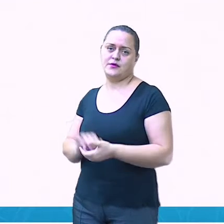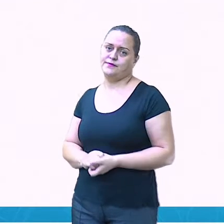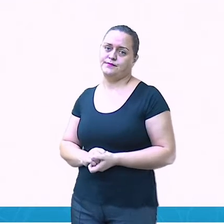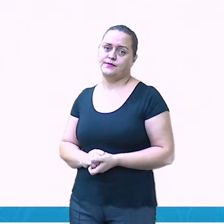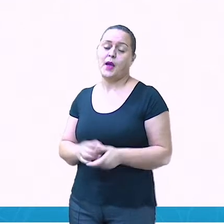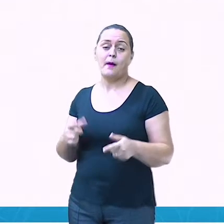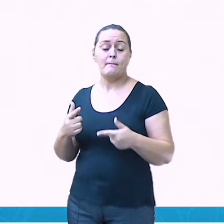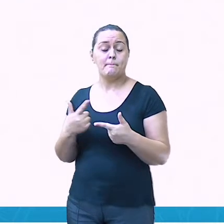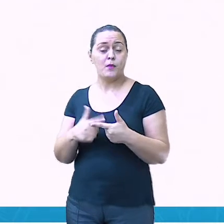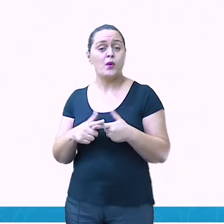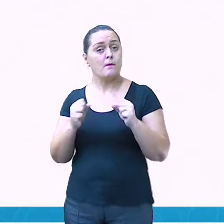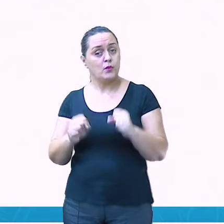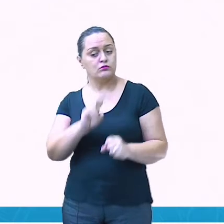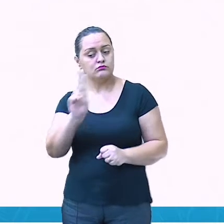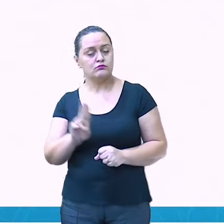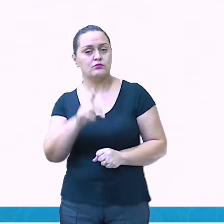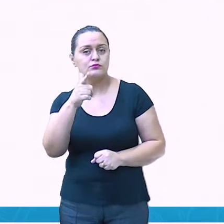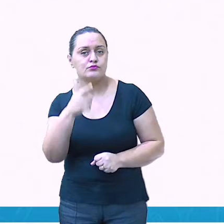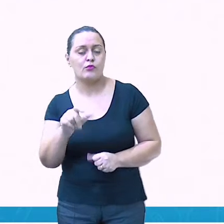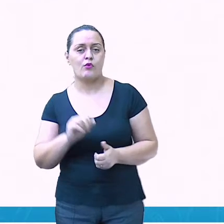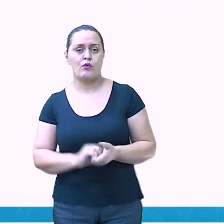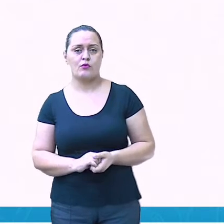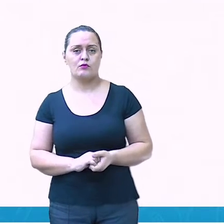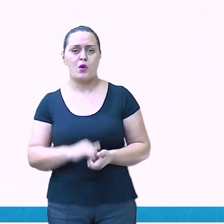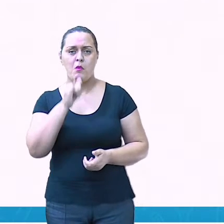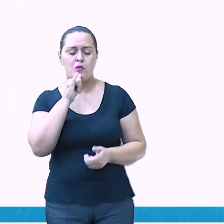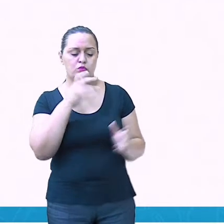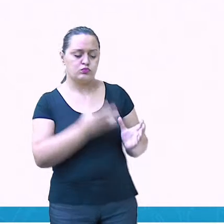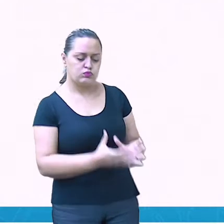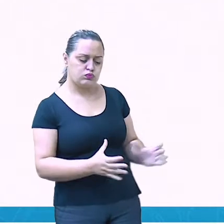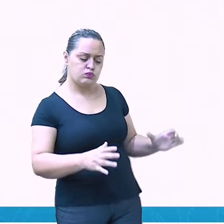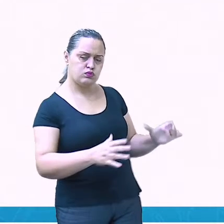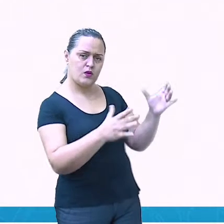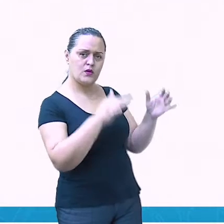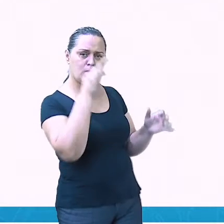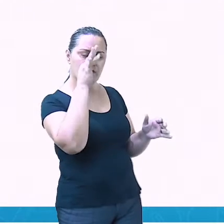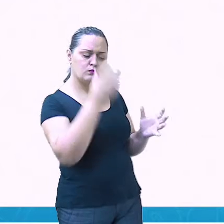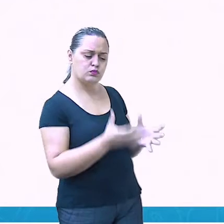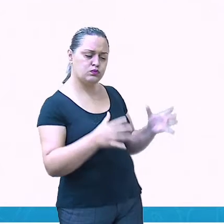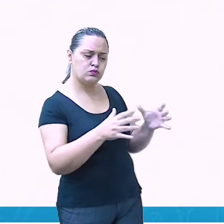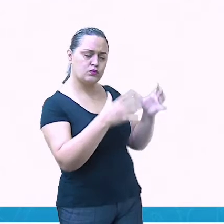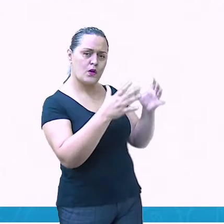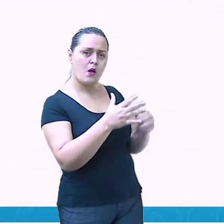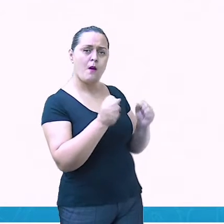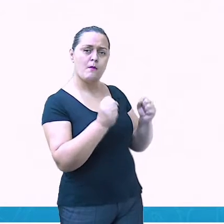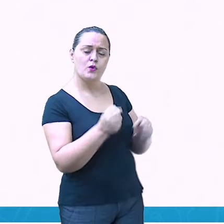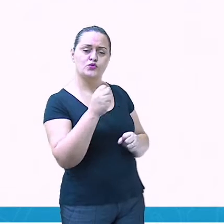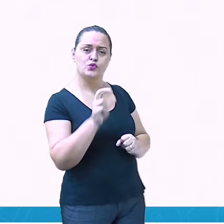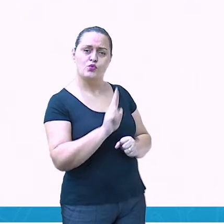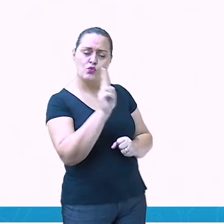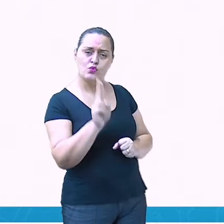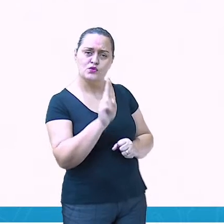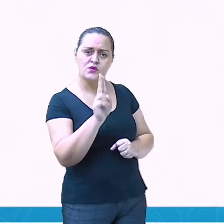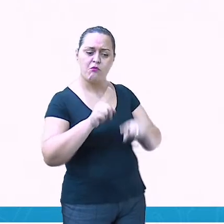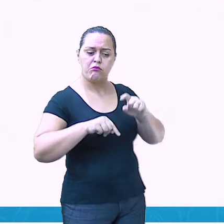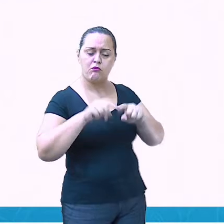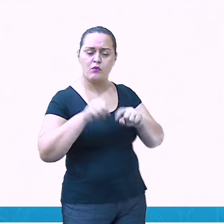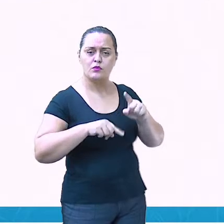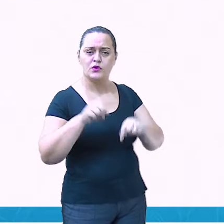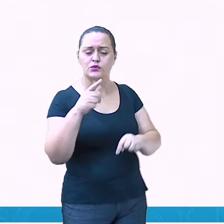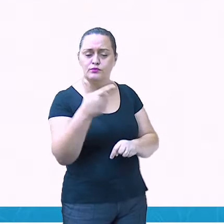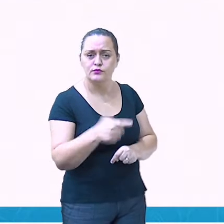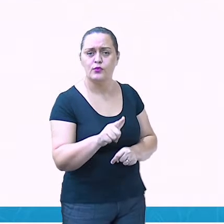né, um material reciclado. Nossa, ficou feio. Mas você não tentou buscar algo para poder ajudar a sua avó a reciclar de uma